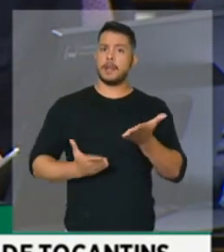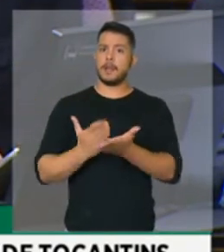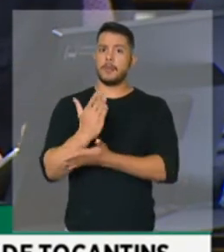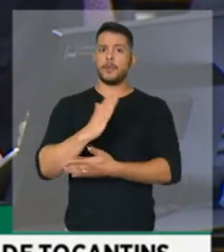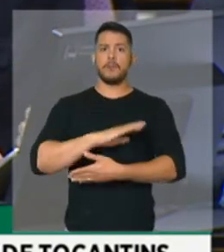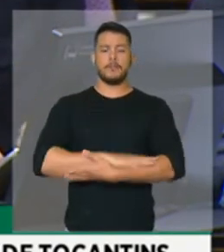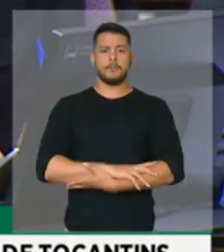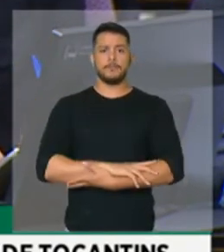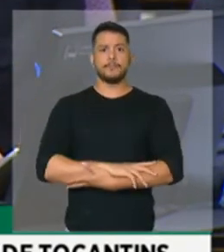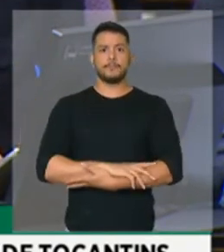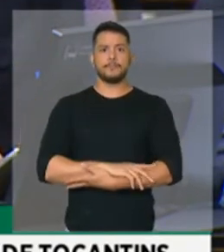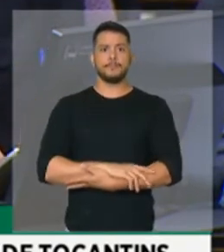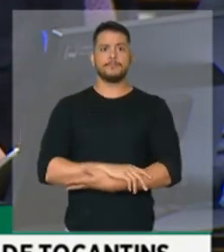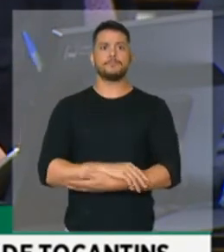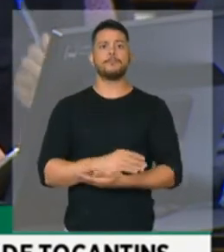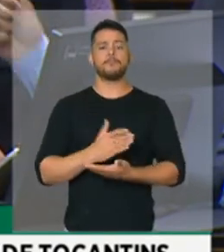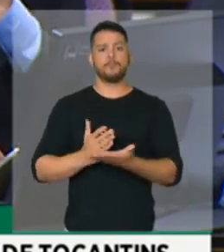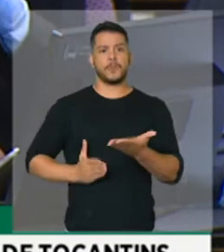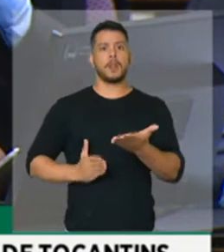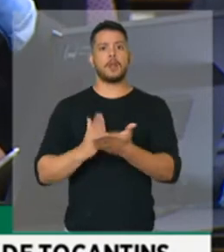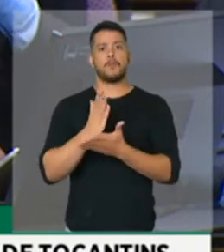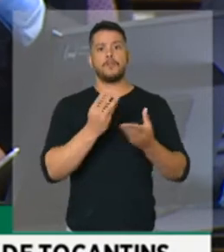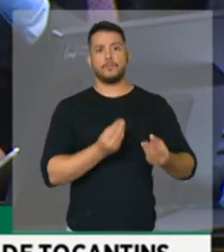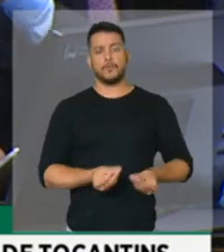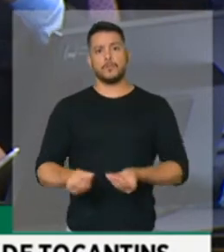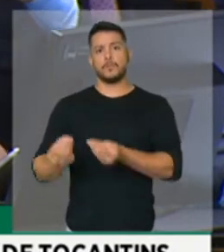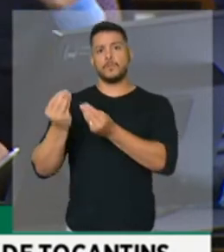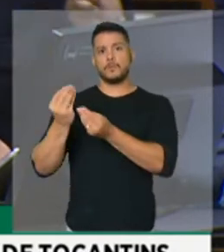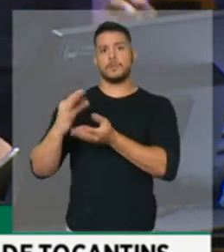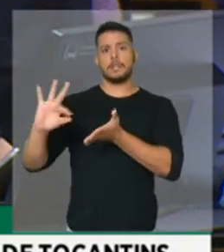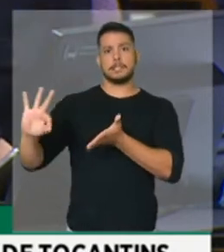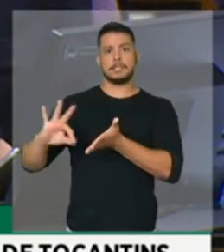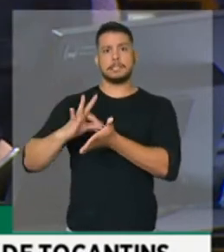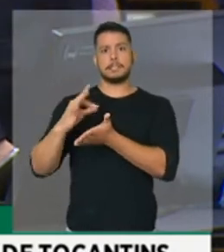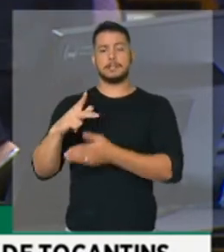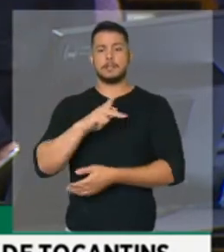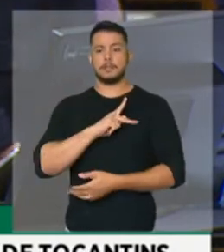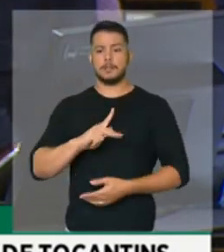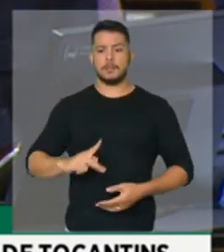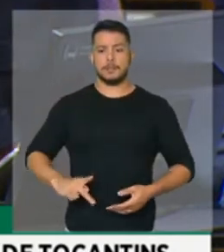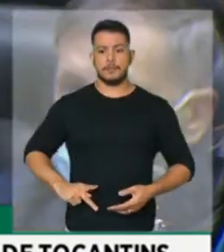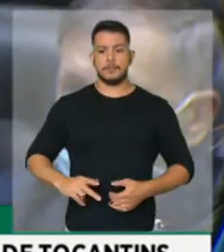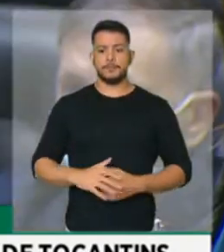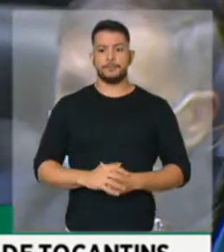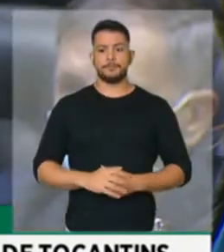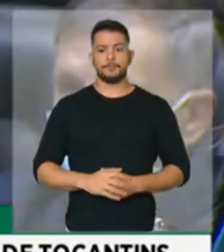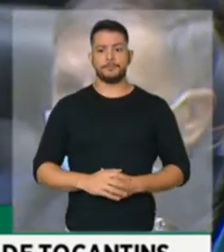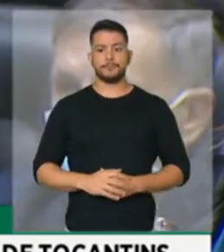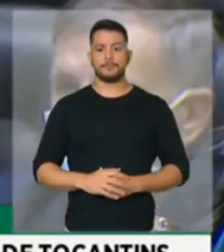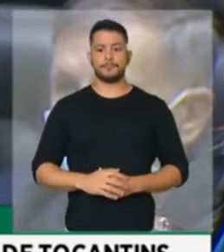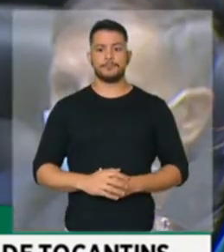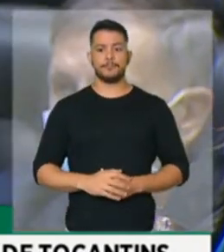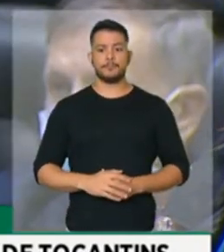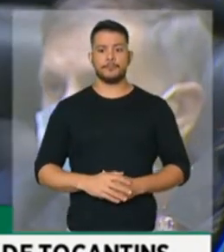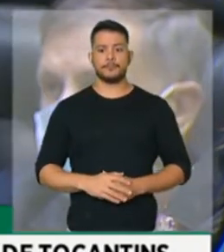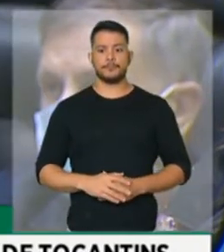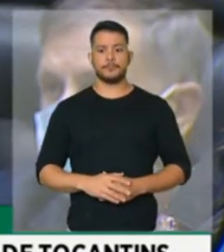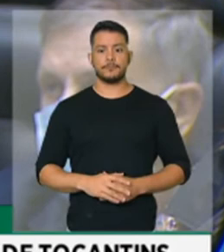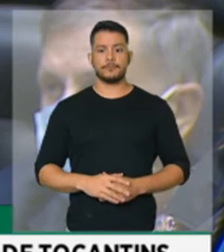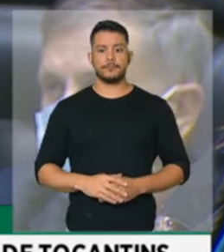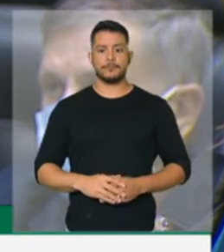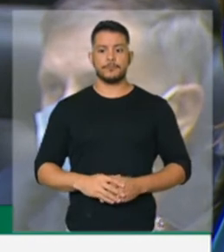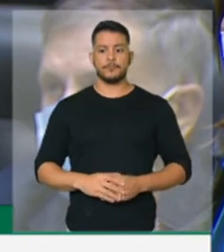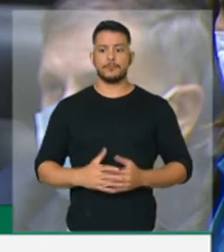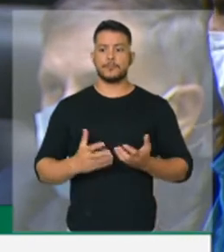acham. A matéria vai à promulgação. Queria só agradecer meus colegas de bancada. Aqui ao meu